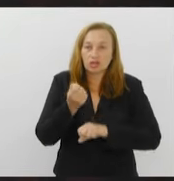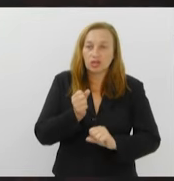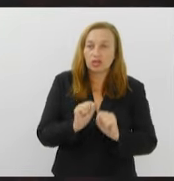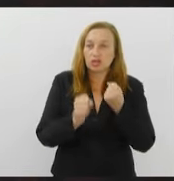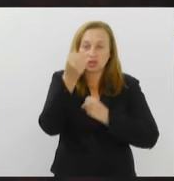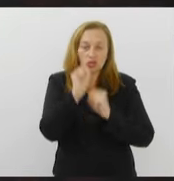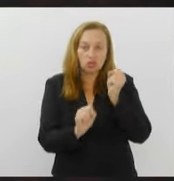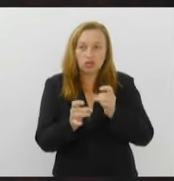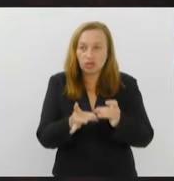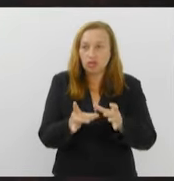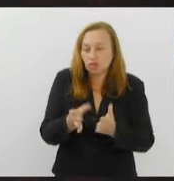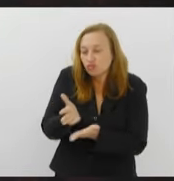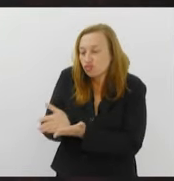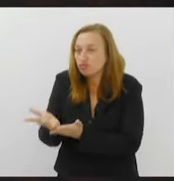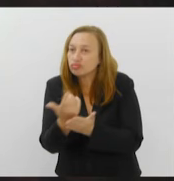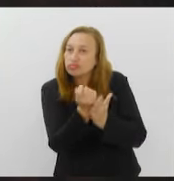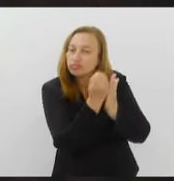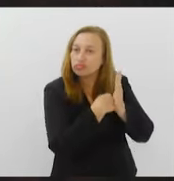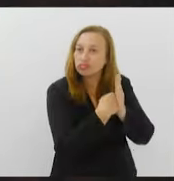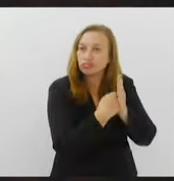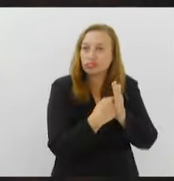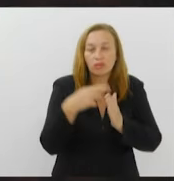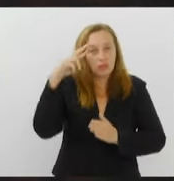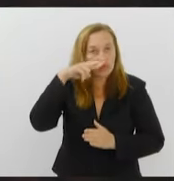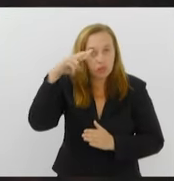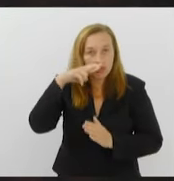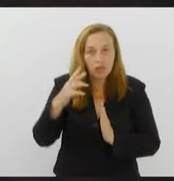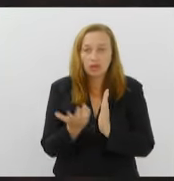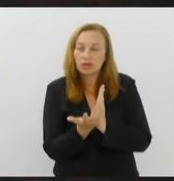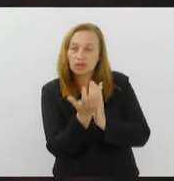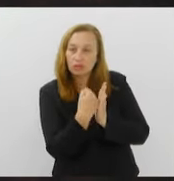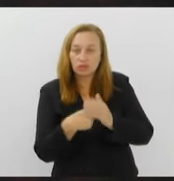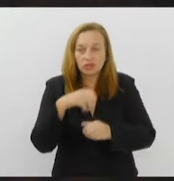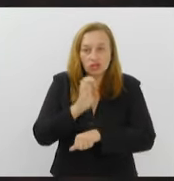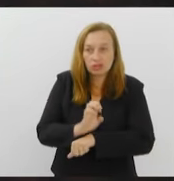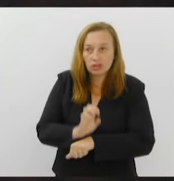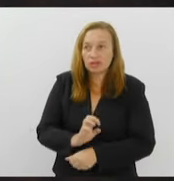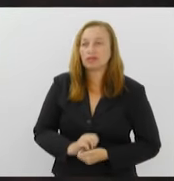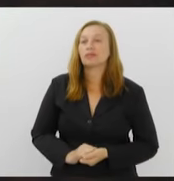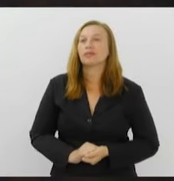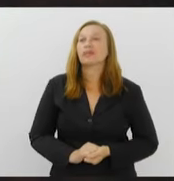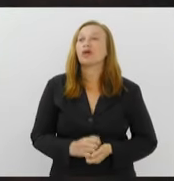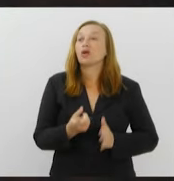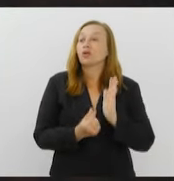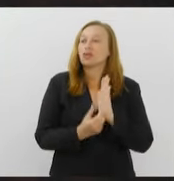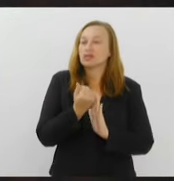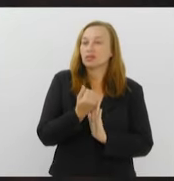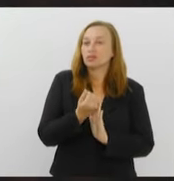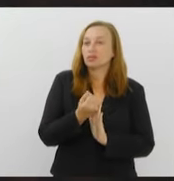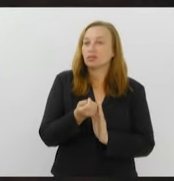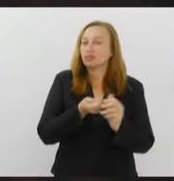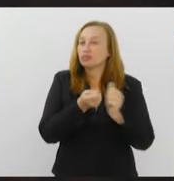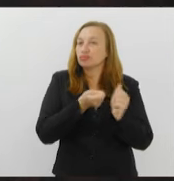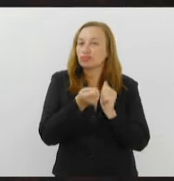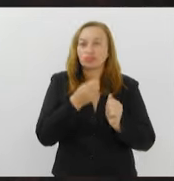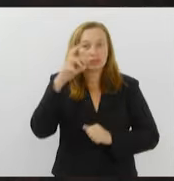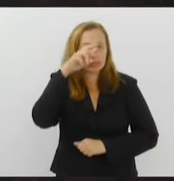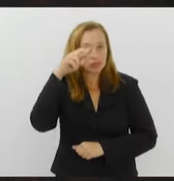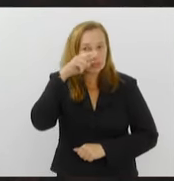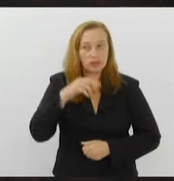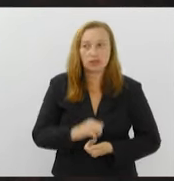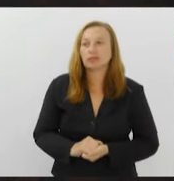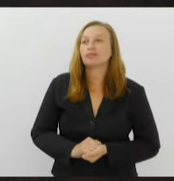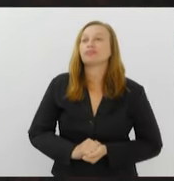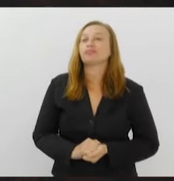Tributação, Controle da Arrecadação Estadual e Fiscalização dos Tributos Estaduais e de Orçamento, Finanças, Fiscalização Financeira